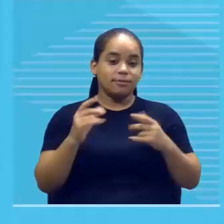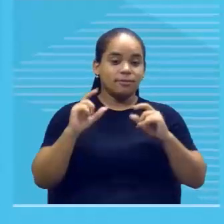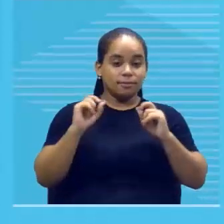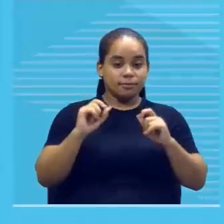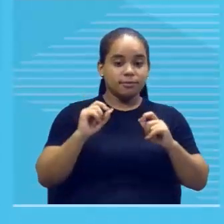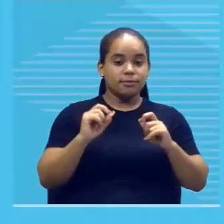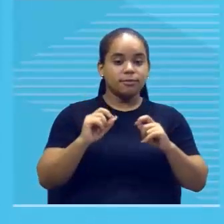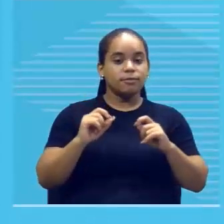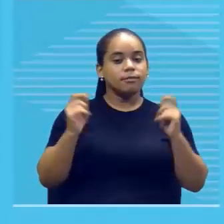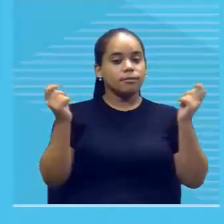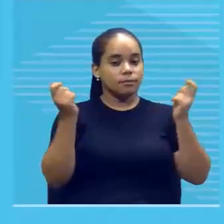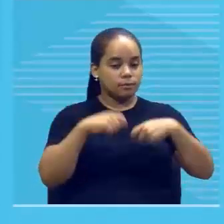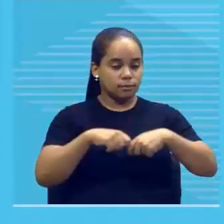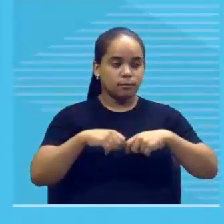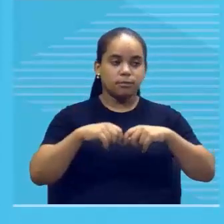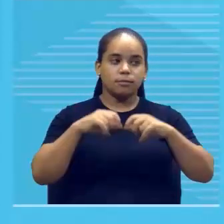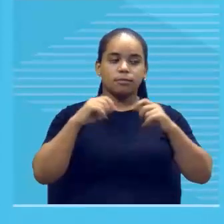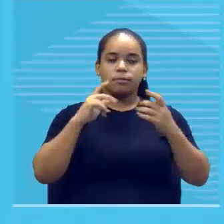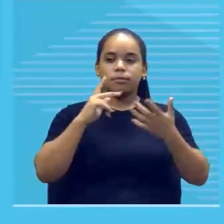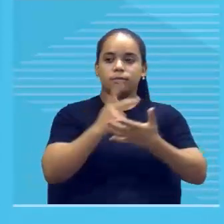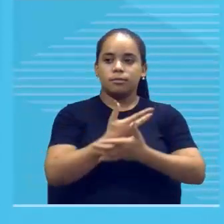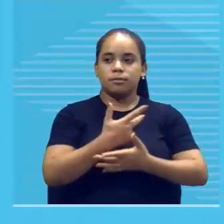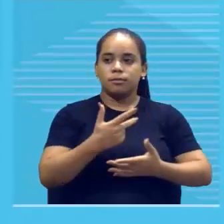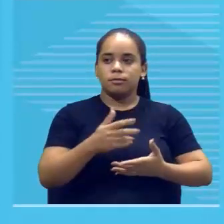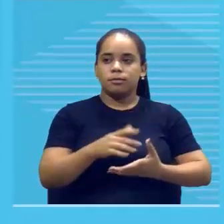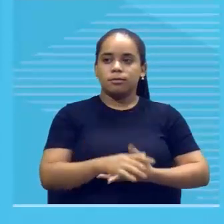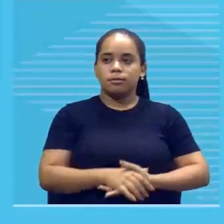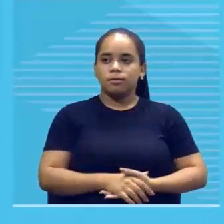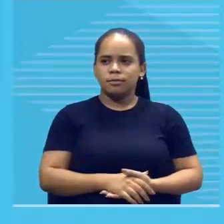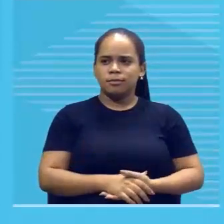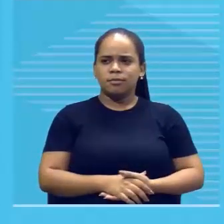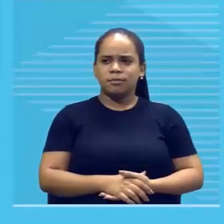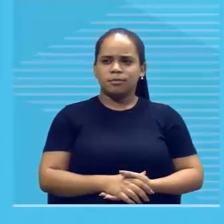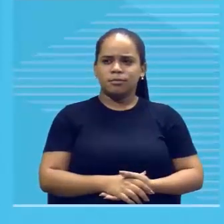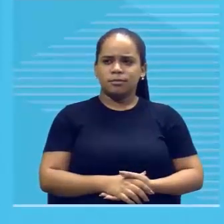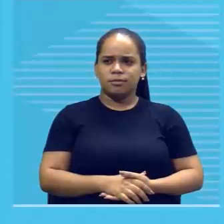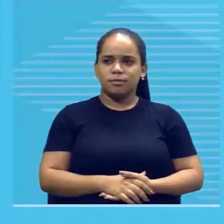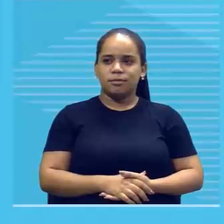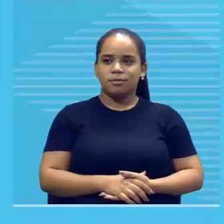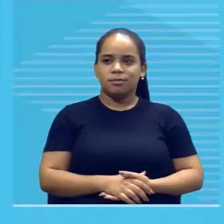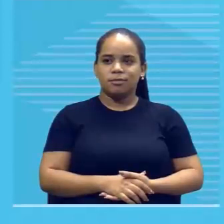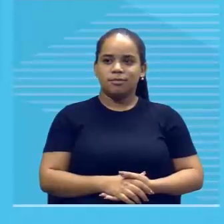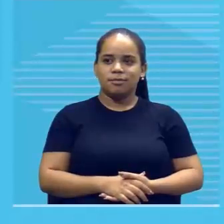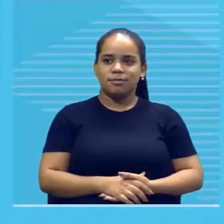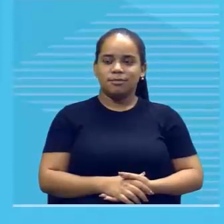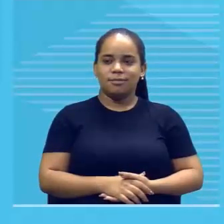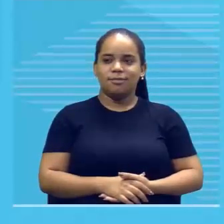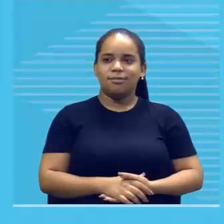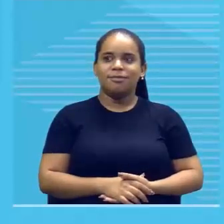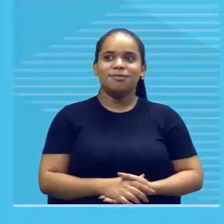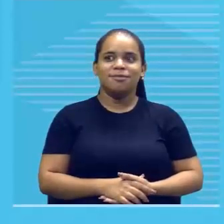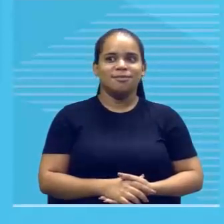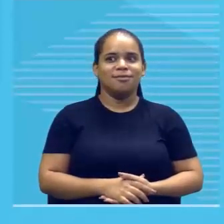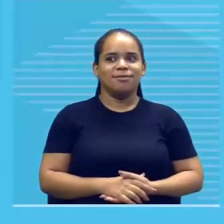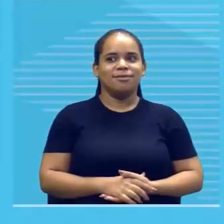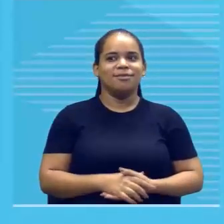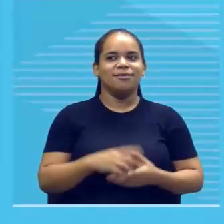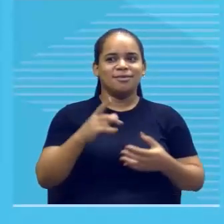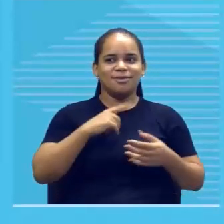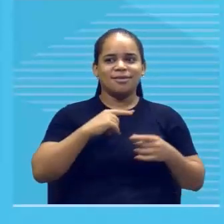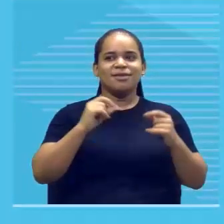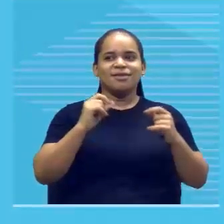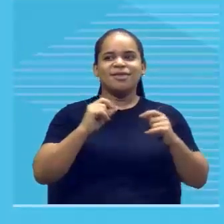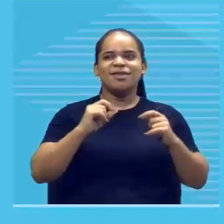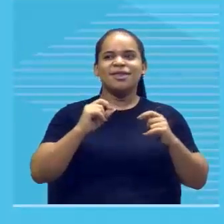nessas condições o esperado é que dois deles ou seja dois funcionários